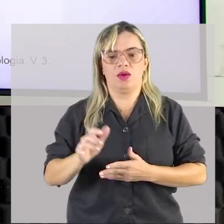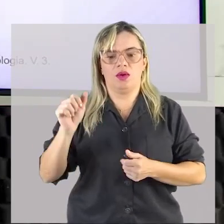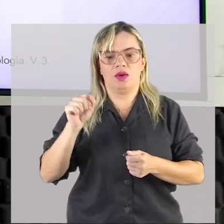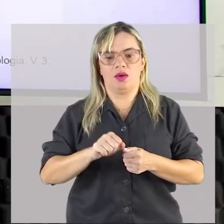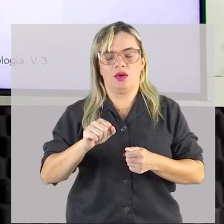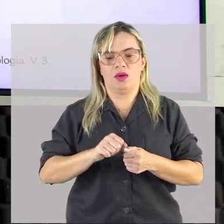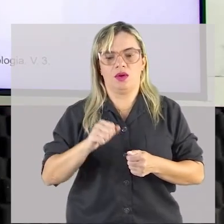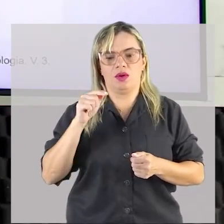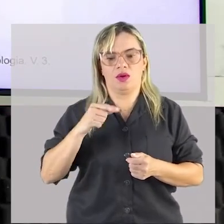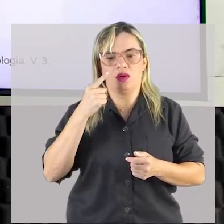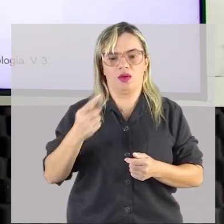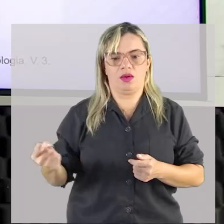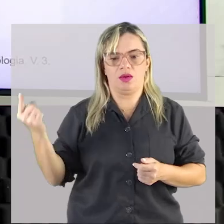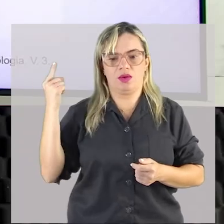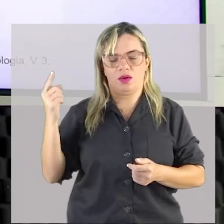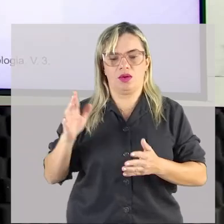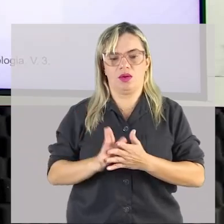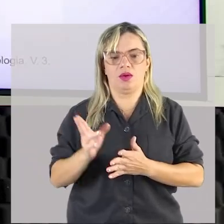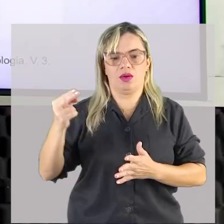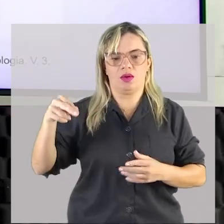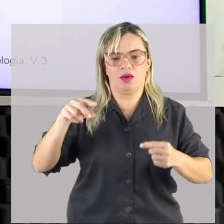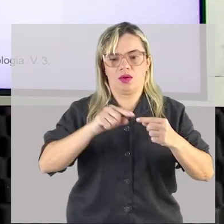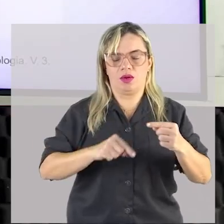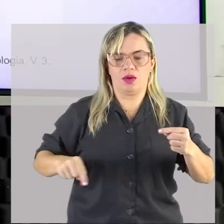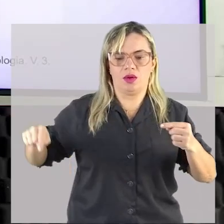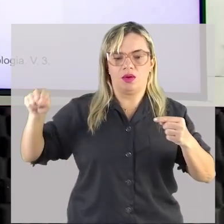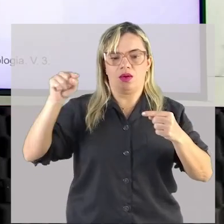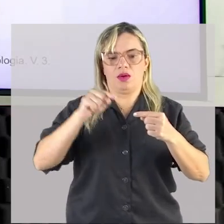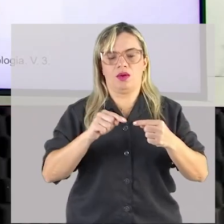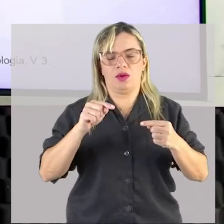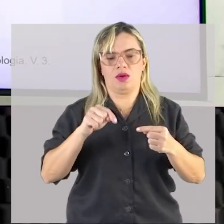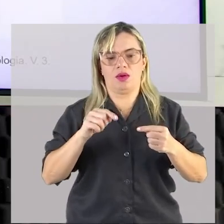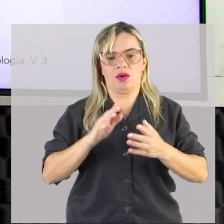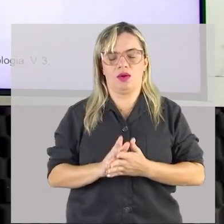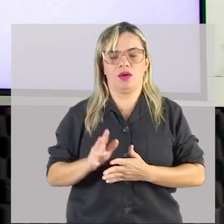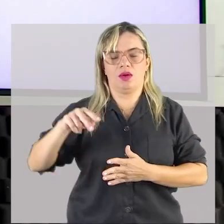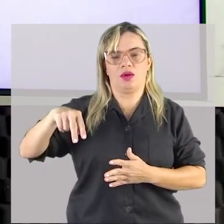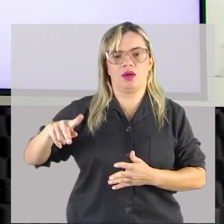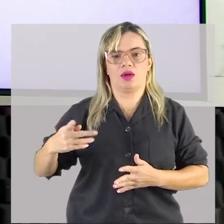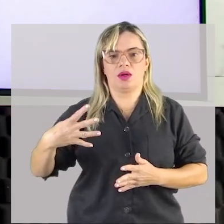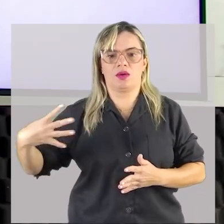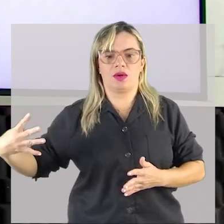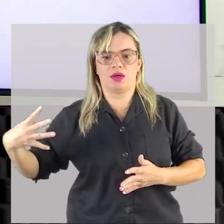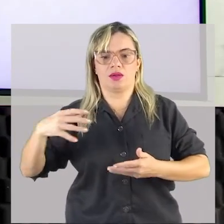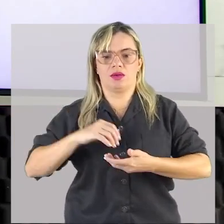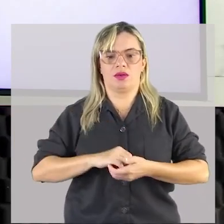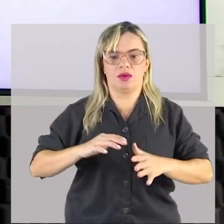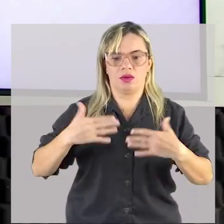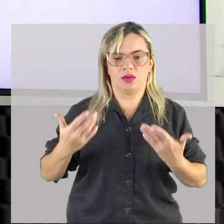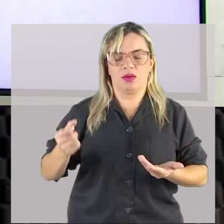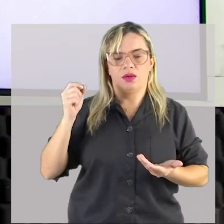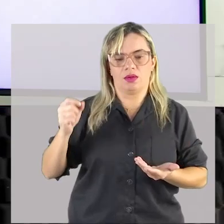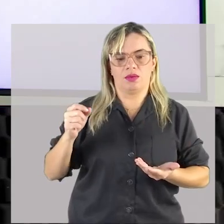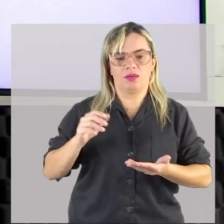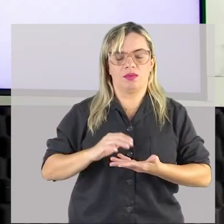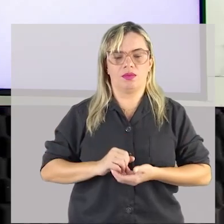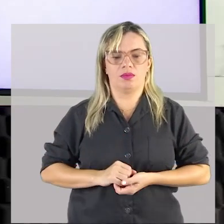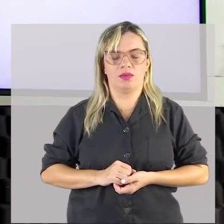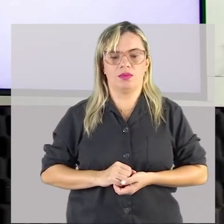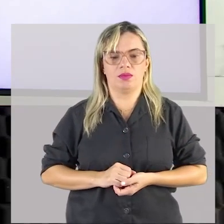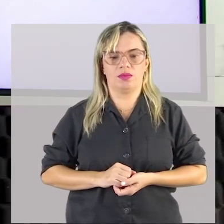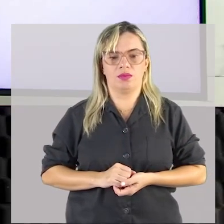inserido nesse ciclo do nitrogênio, porque ele está cheio de amônia, né? Então,